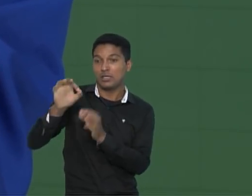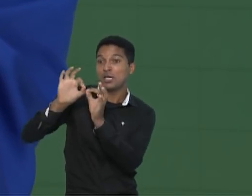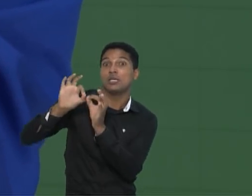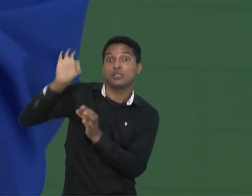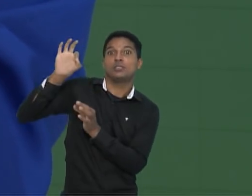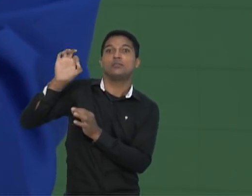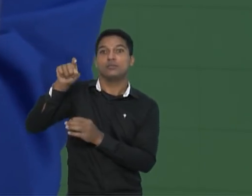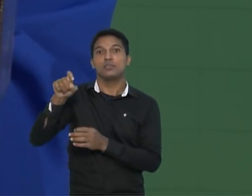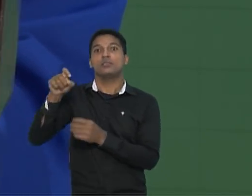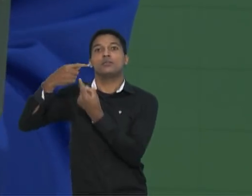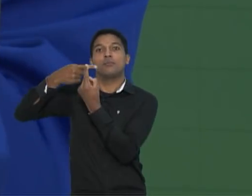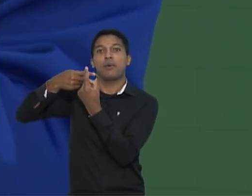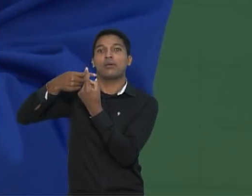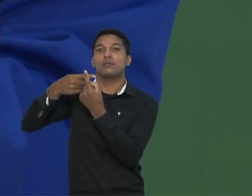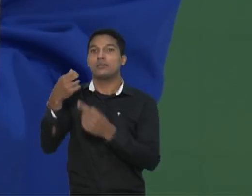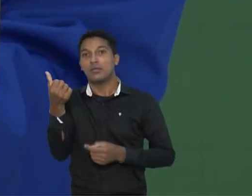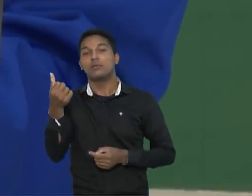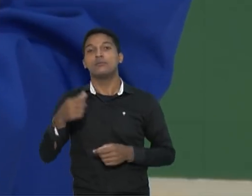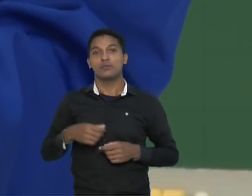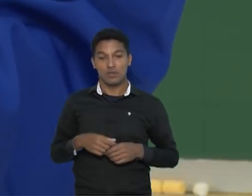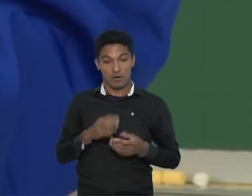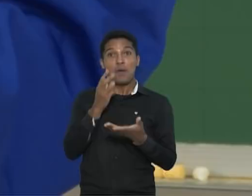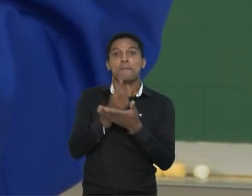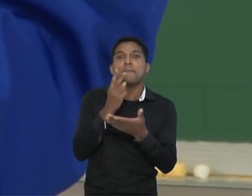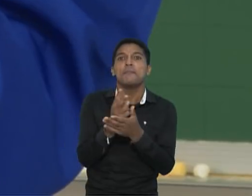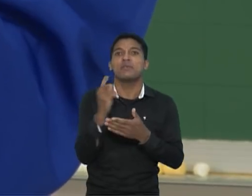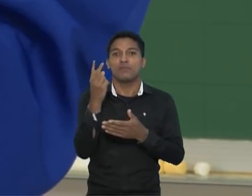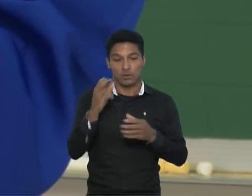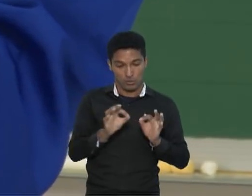mesmo valor, então nós podemos fazer o